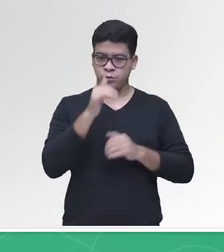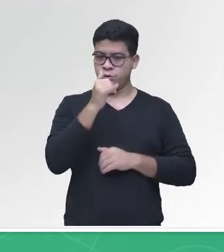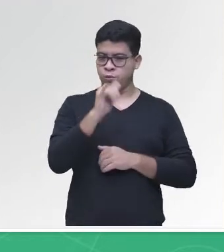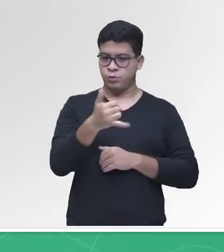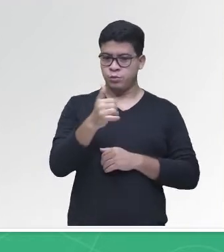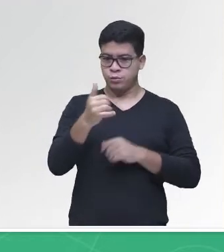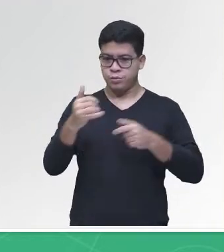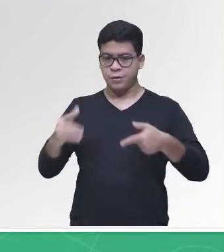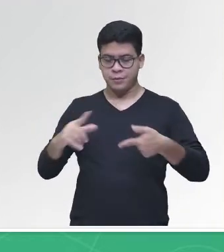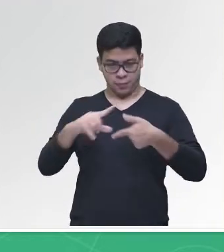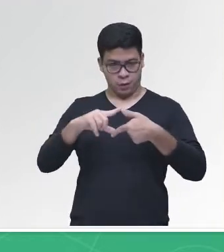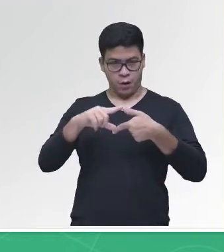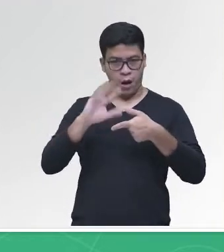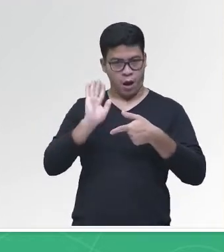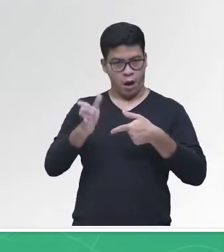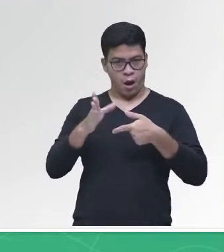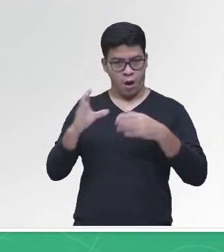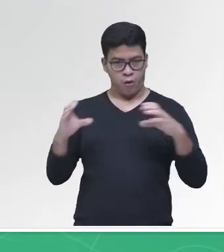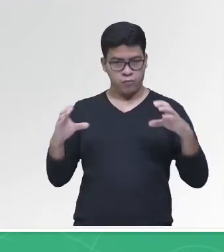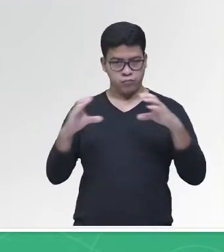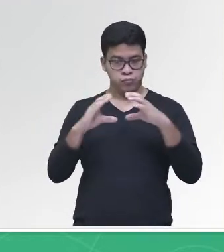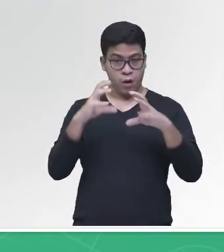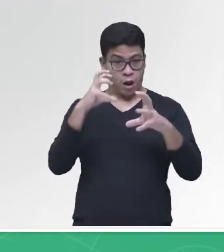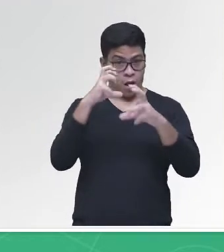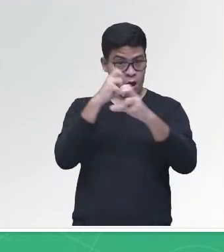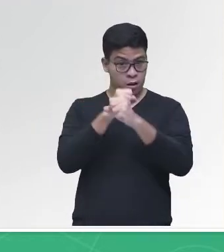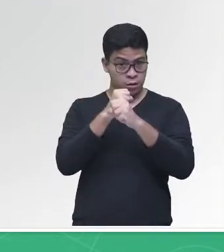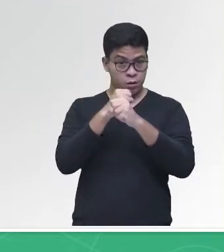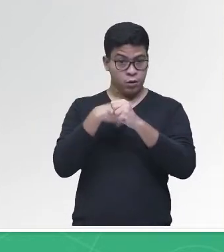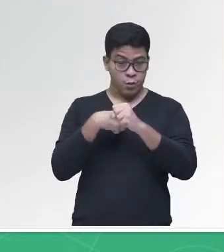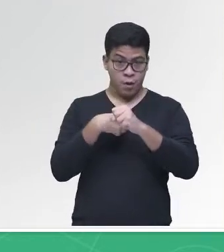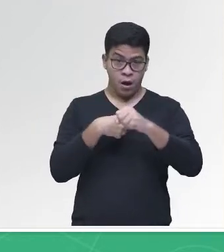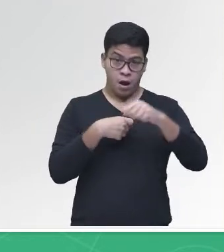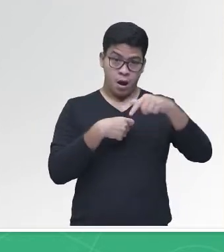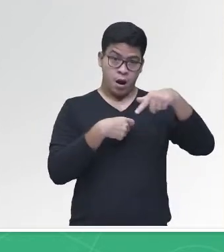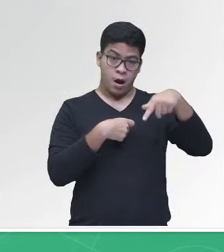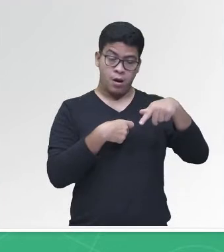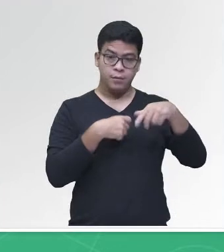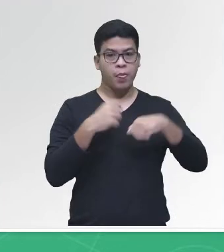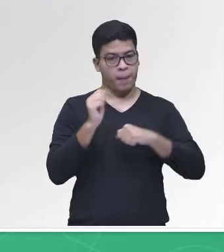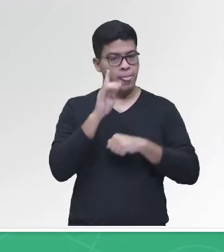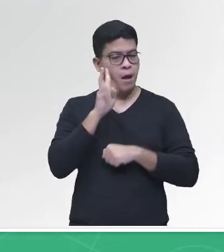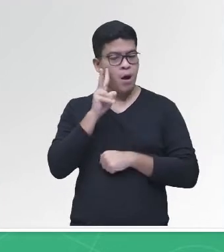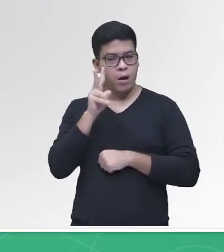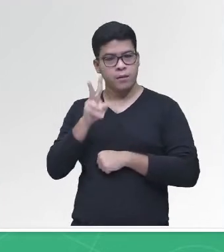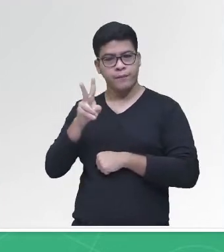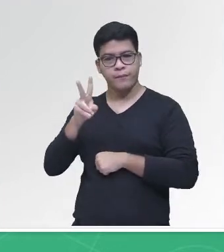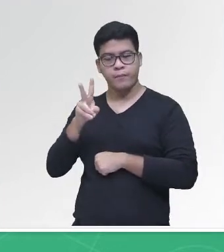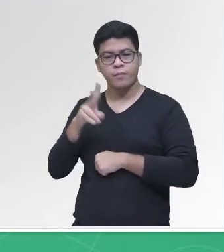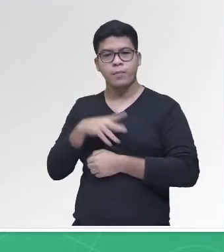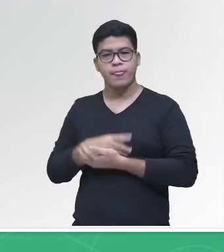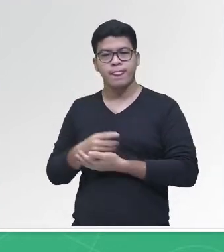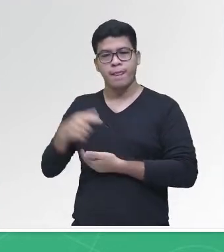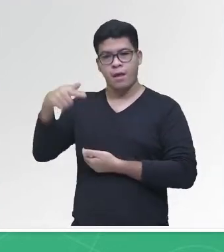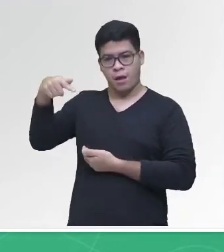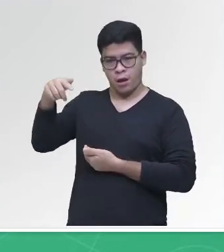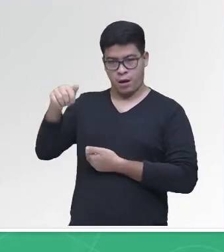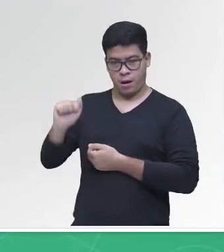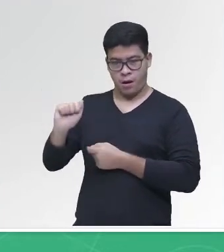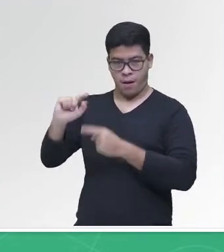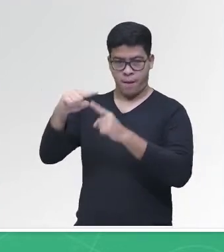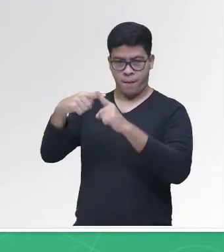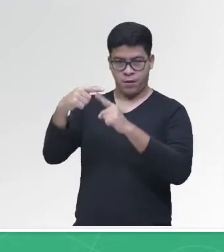a soma algébrica, como temos aqui, ó, a soma algébrica das quantidades de